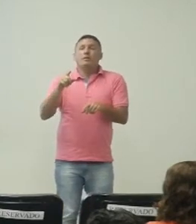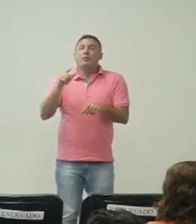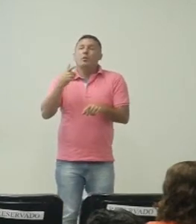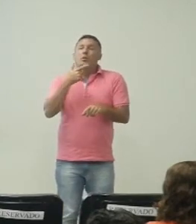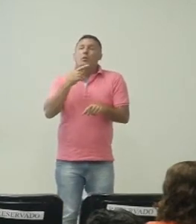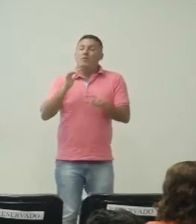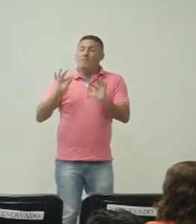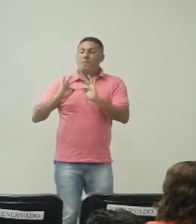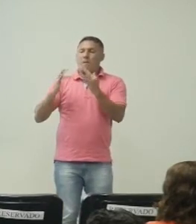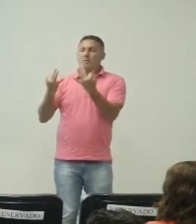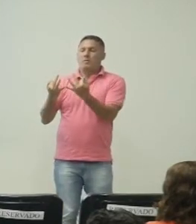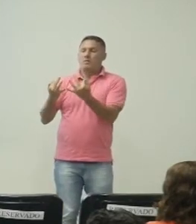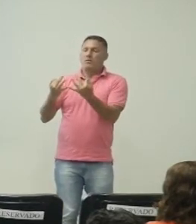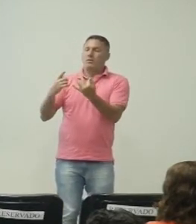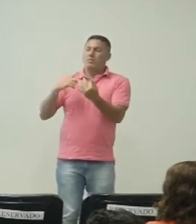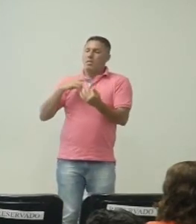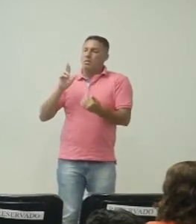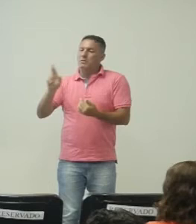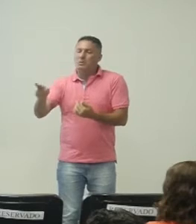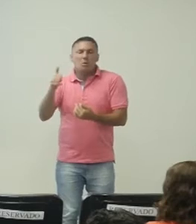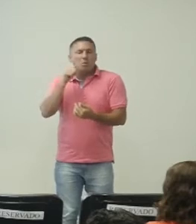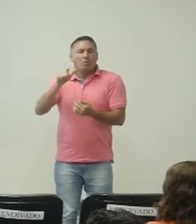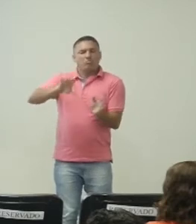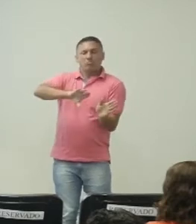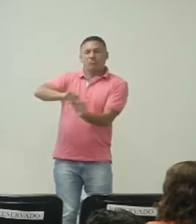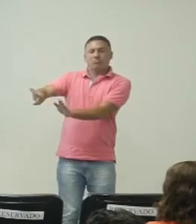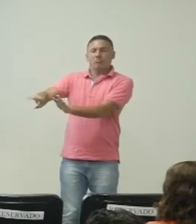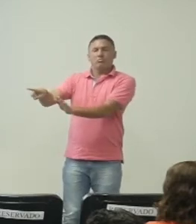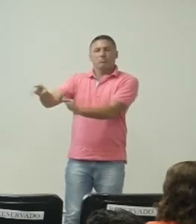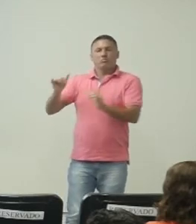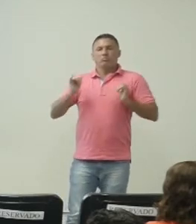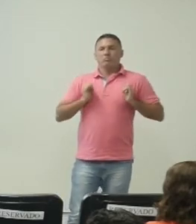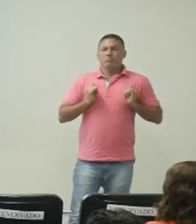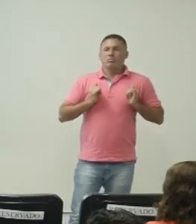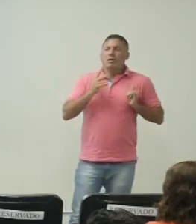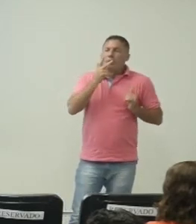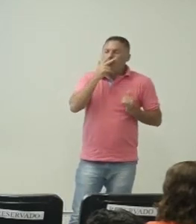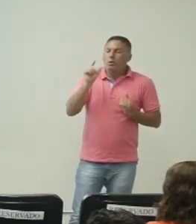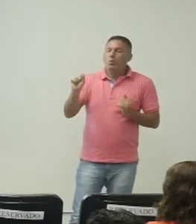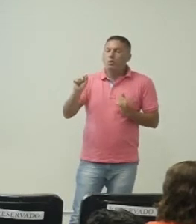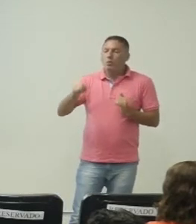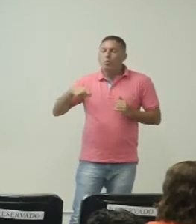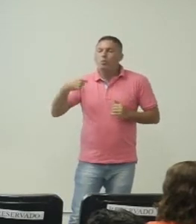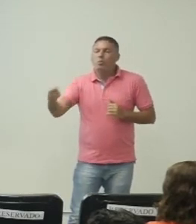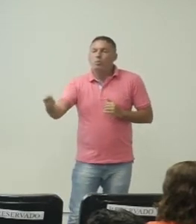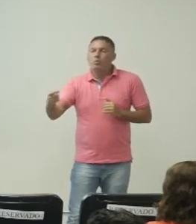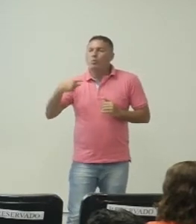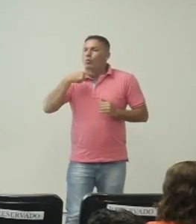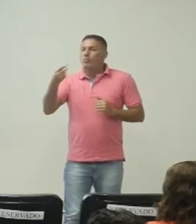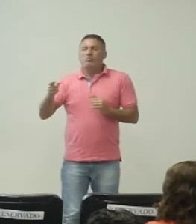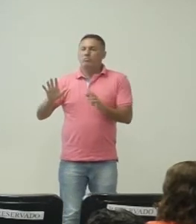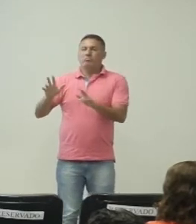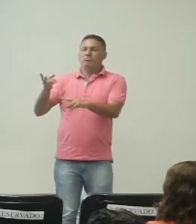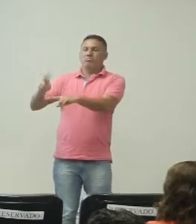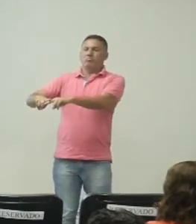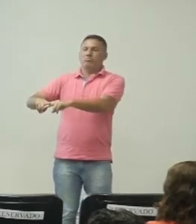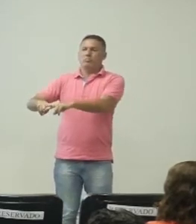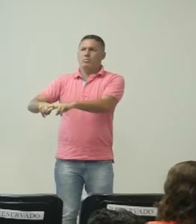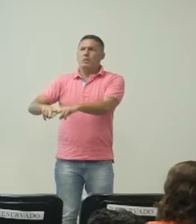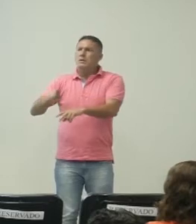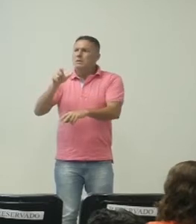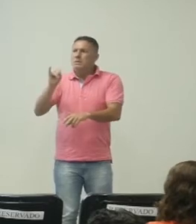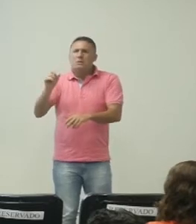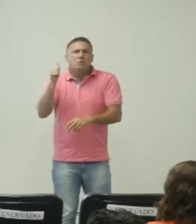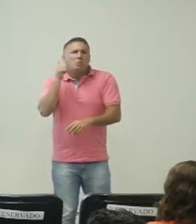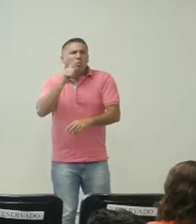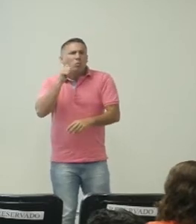pelos seus pais, seus maridos, e ela não é dada voz. Ela está nesse lugar de incapaz. Aí, quando ela resolve tomar a palavra, ela tem que